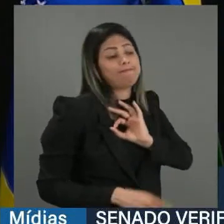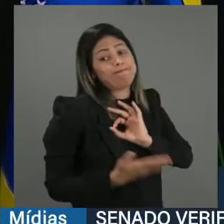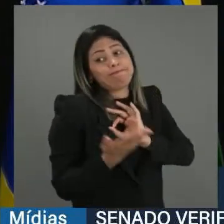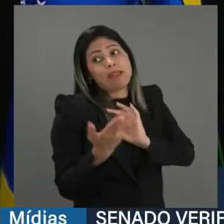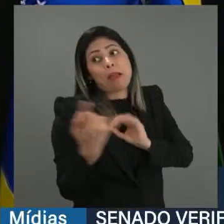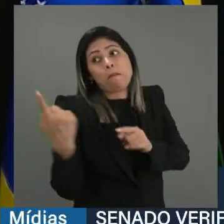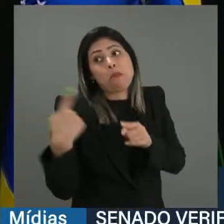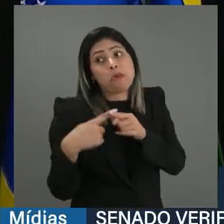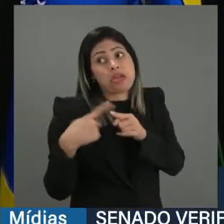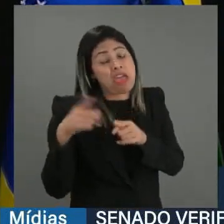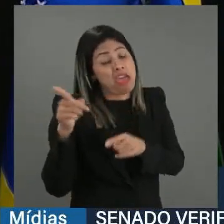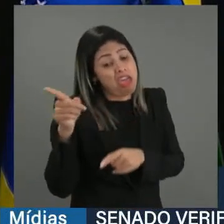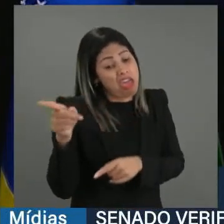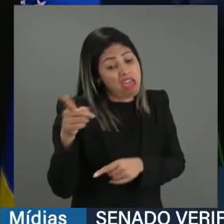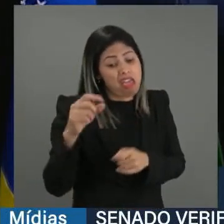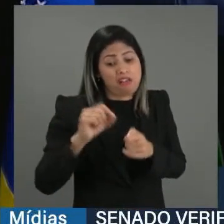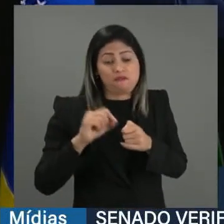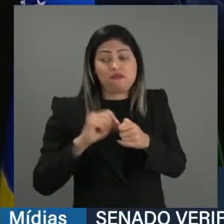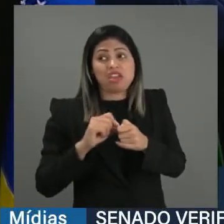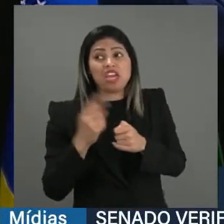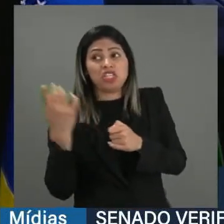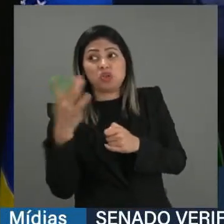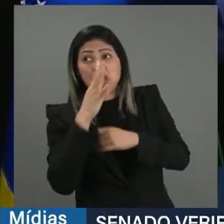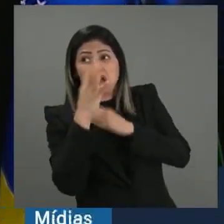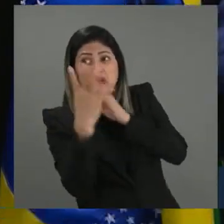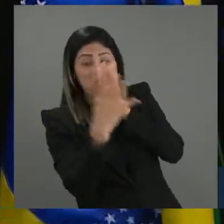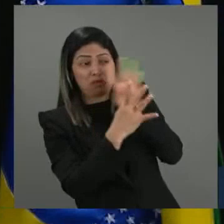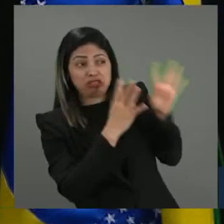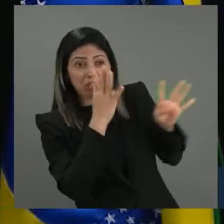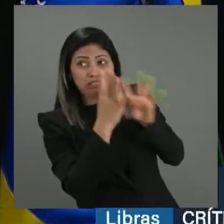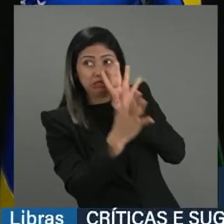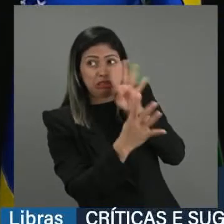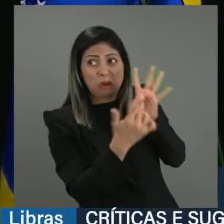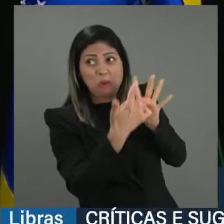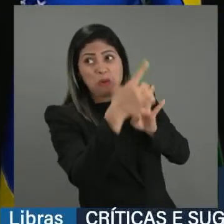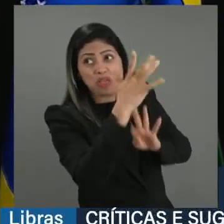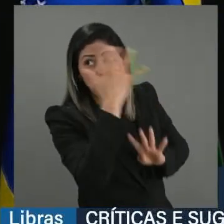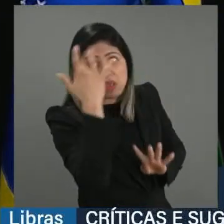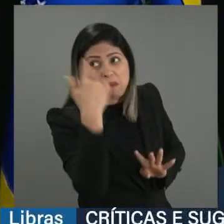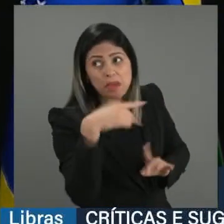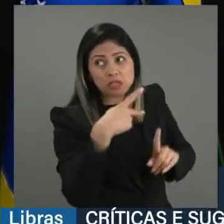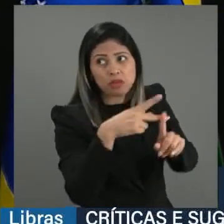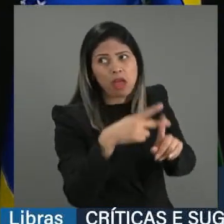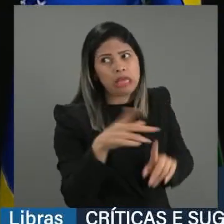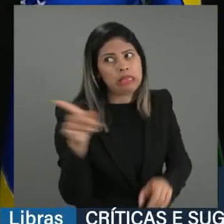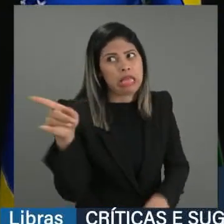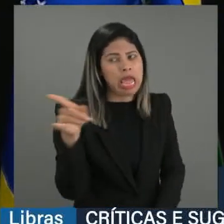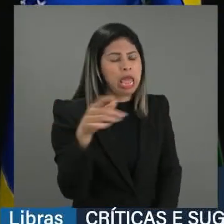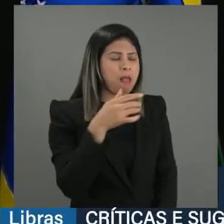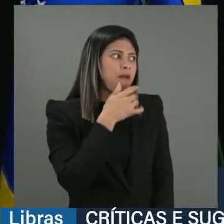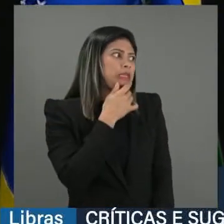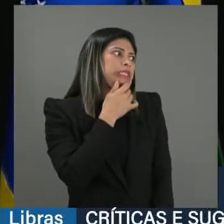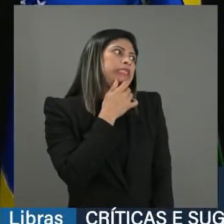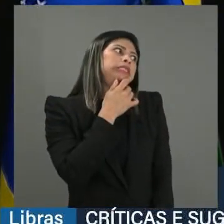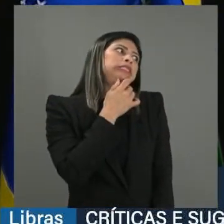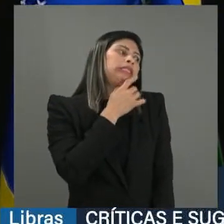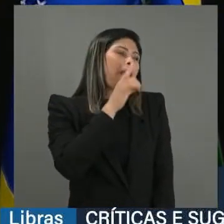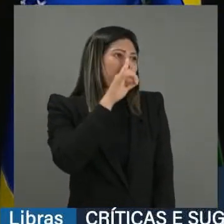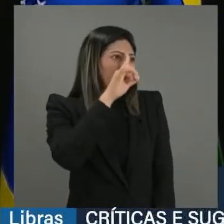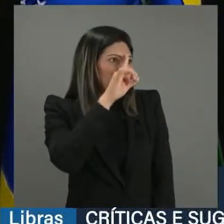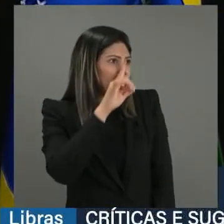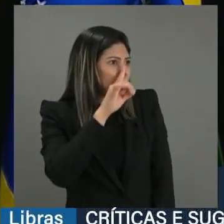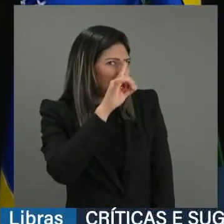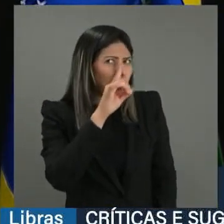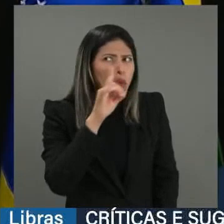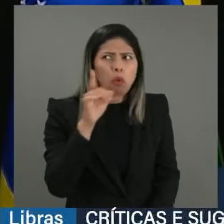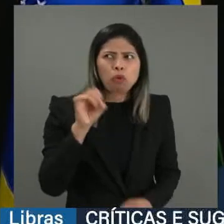fez o questionamento sobre aquele outro político. Não, o doutor Irã é uma bomba relógio